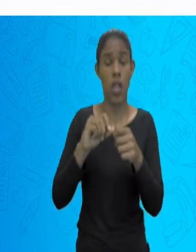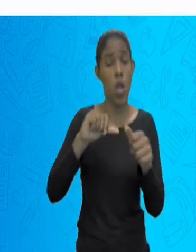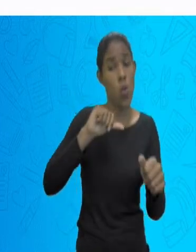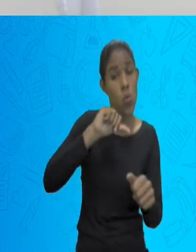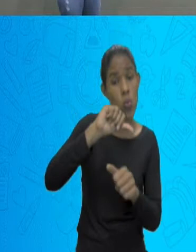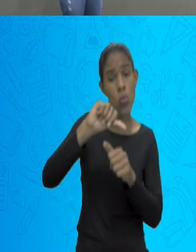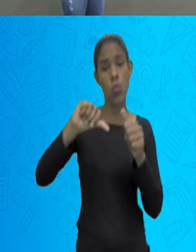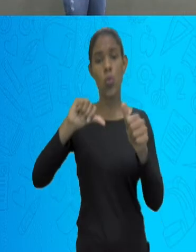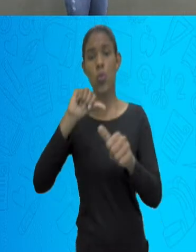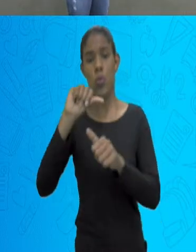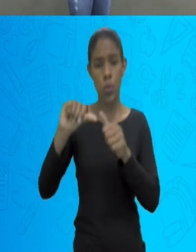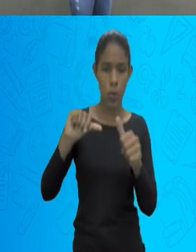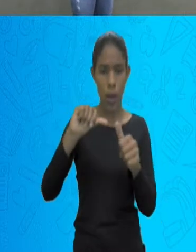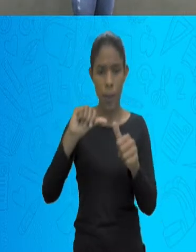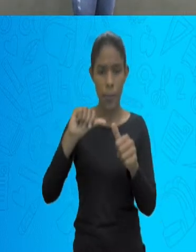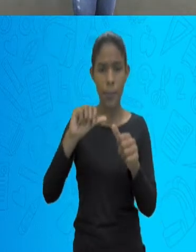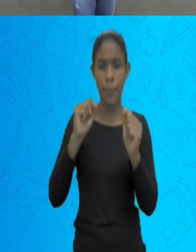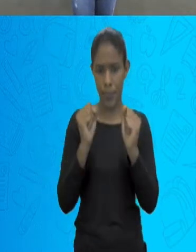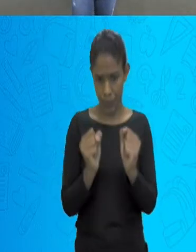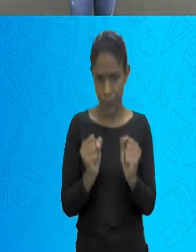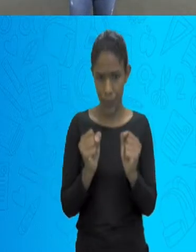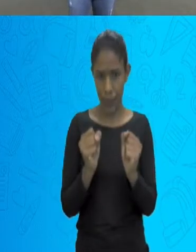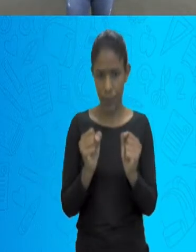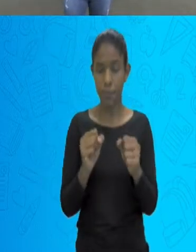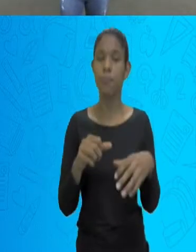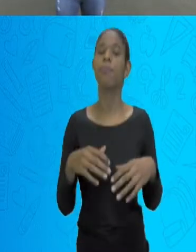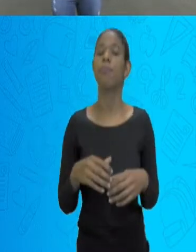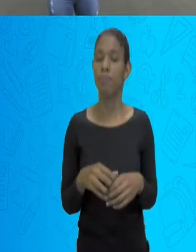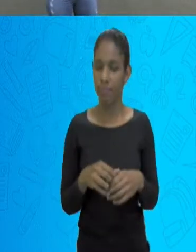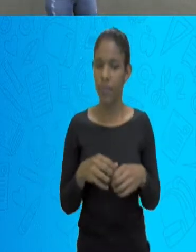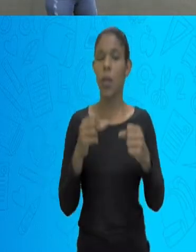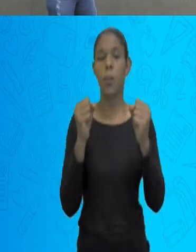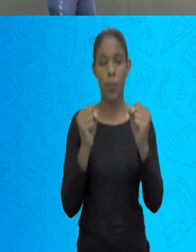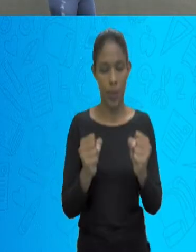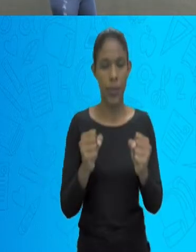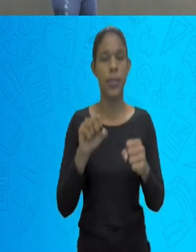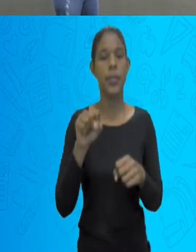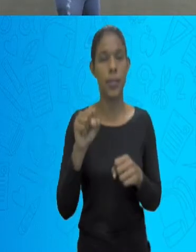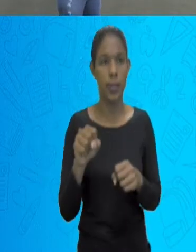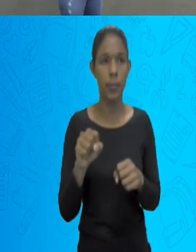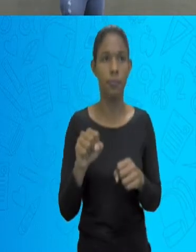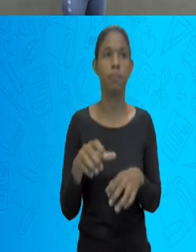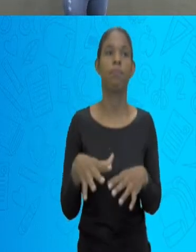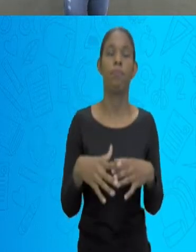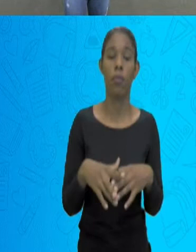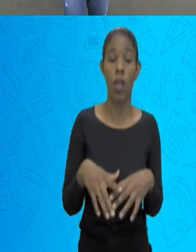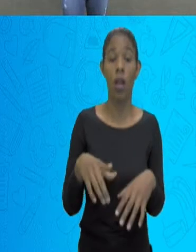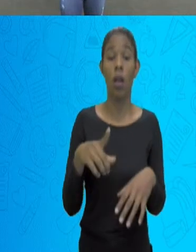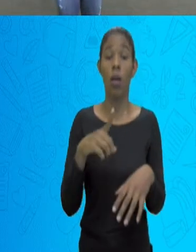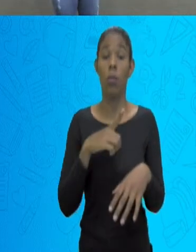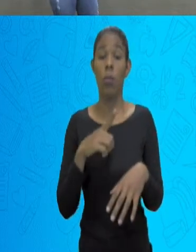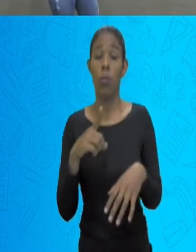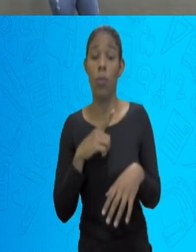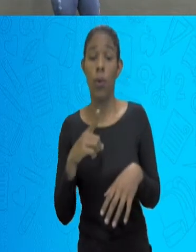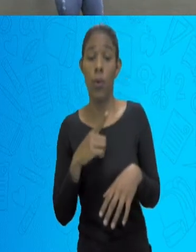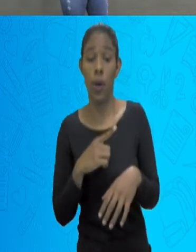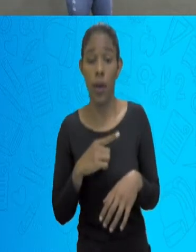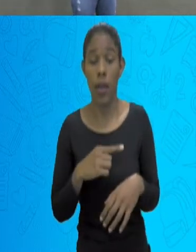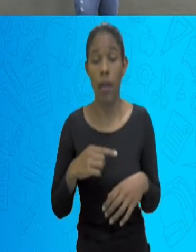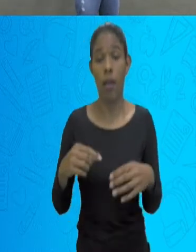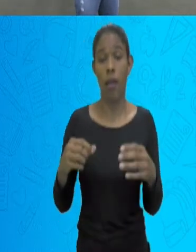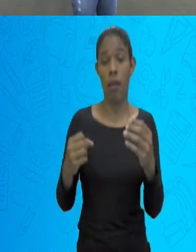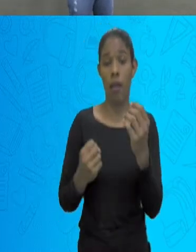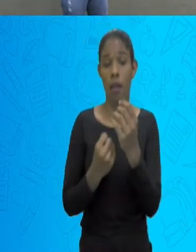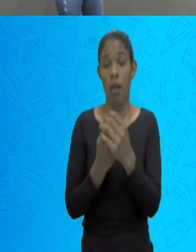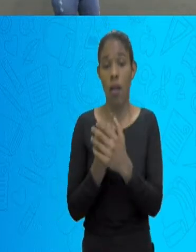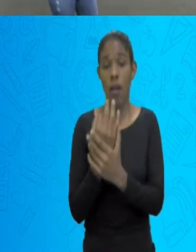por quê. Esse tipo de paisagem passa por modificações da própria natureza, de